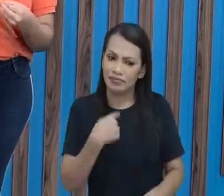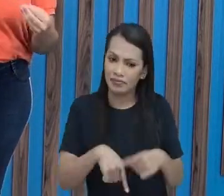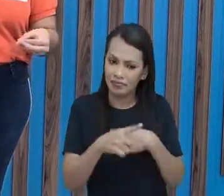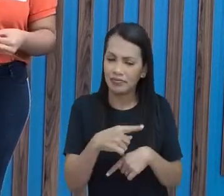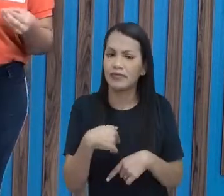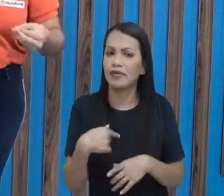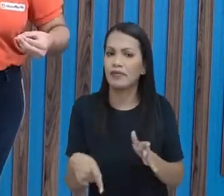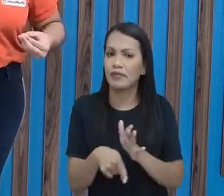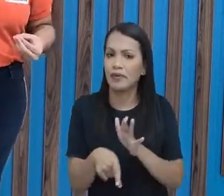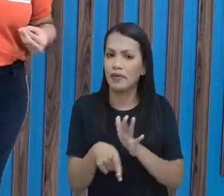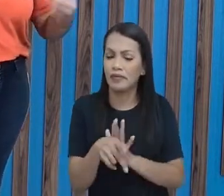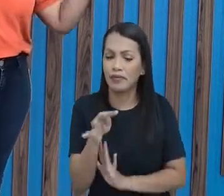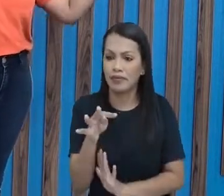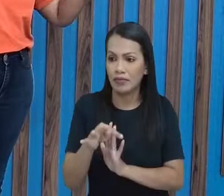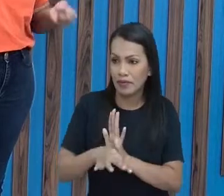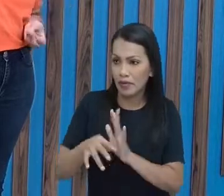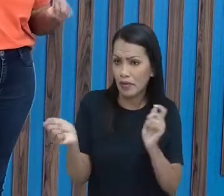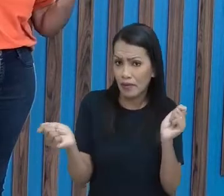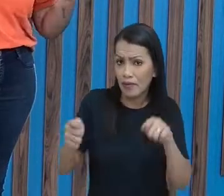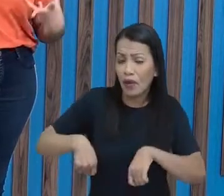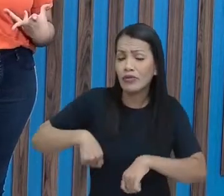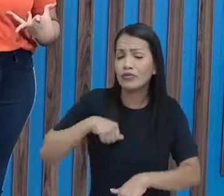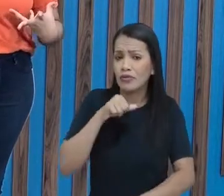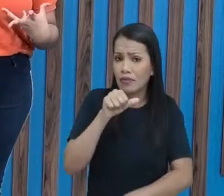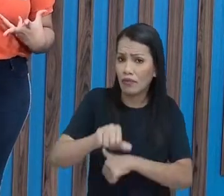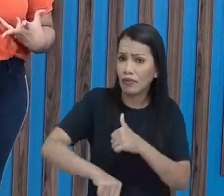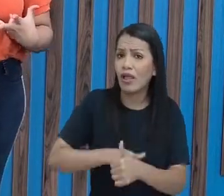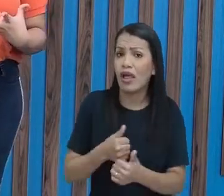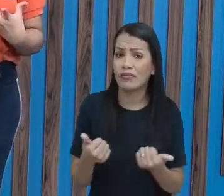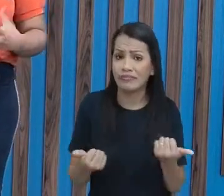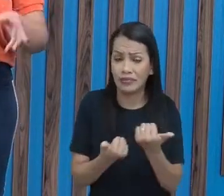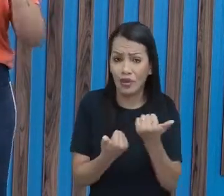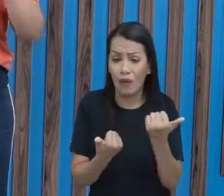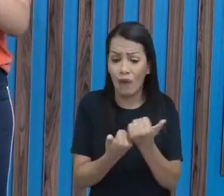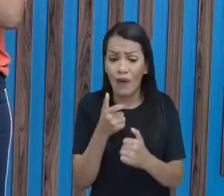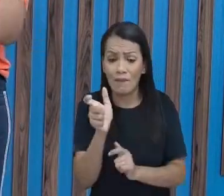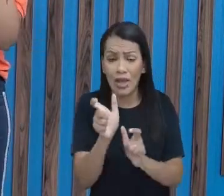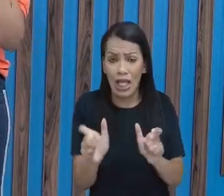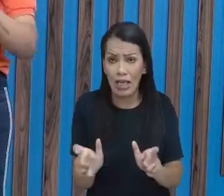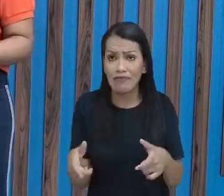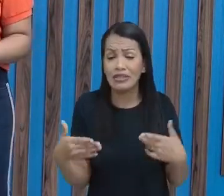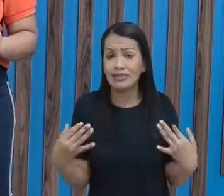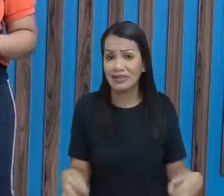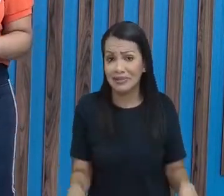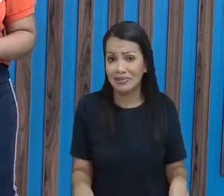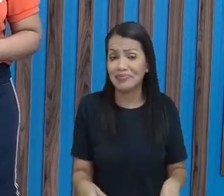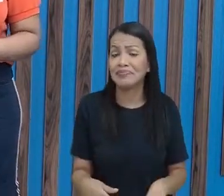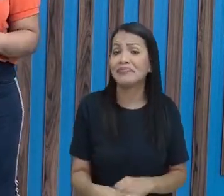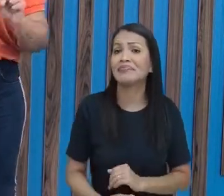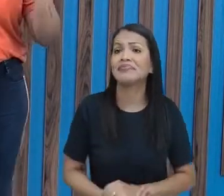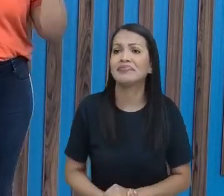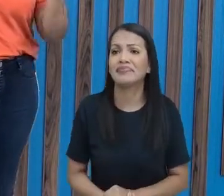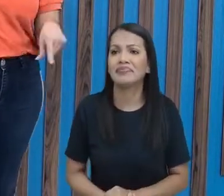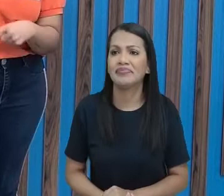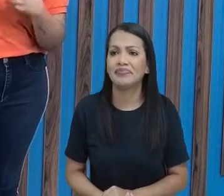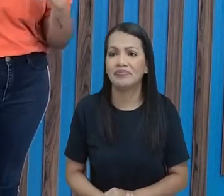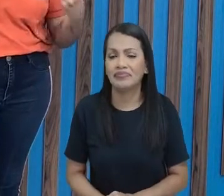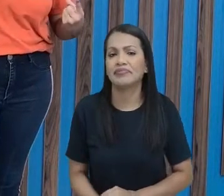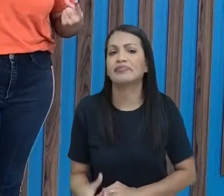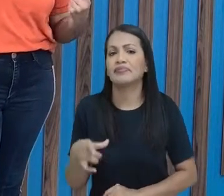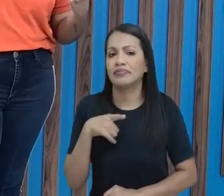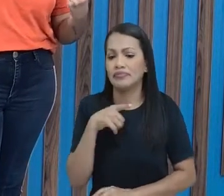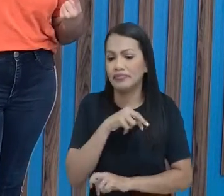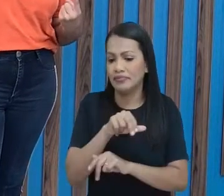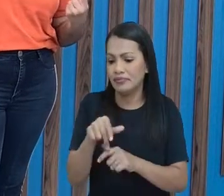dona e proprietária do texto, posso o quê? Alterar esse texto, deixar ele mais com a minha carinha. Vários pontos